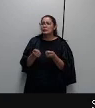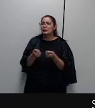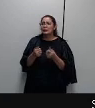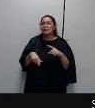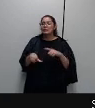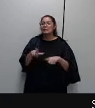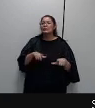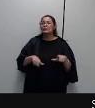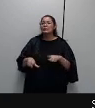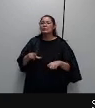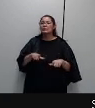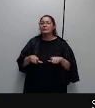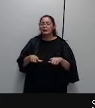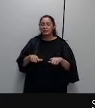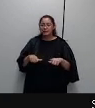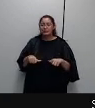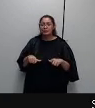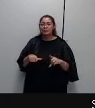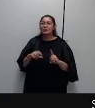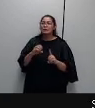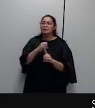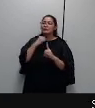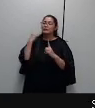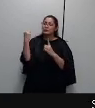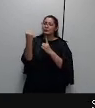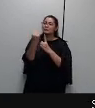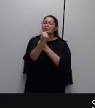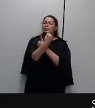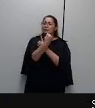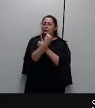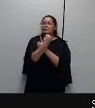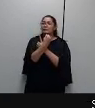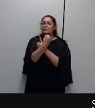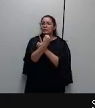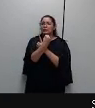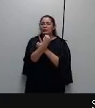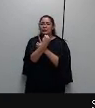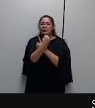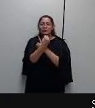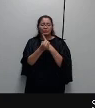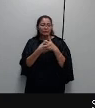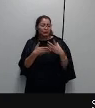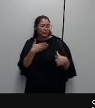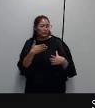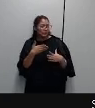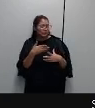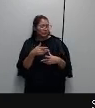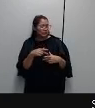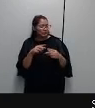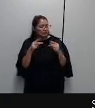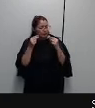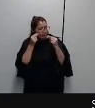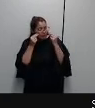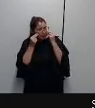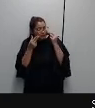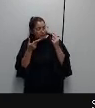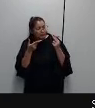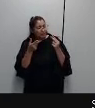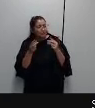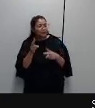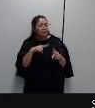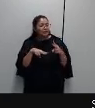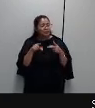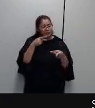sociedade a configuração de abuso de personalidade antes ainda já havia dito que o